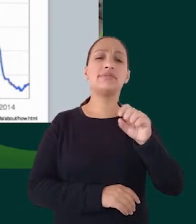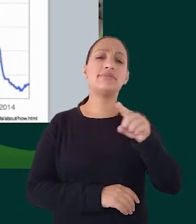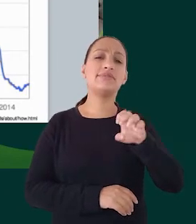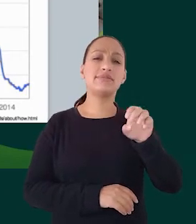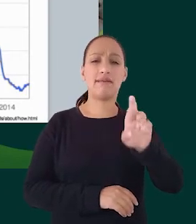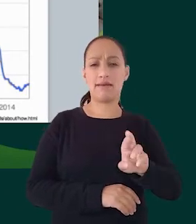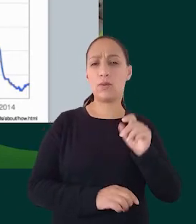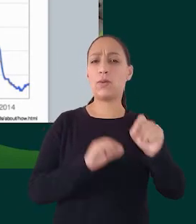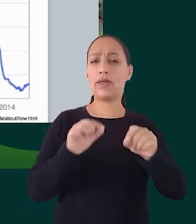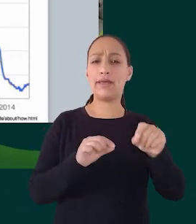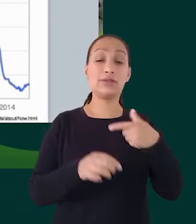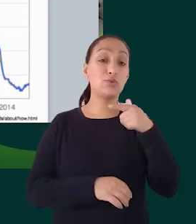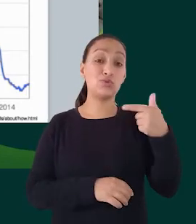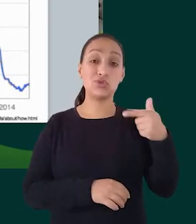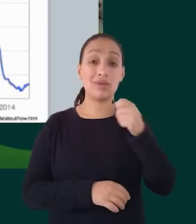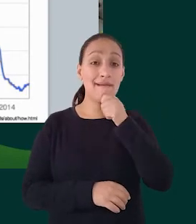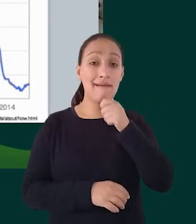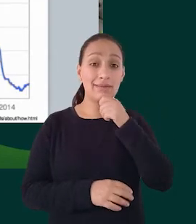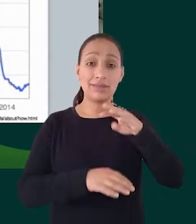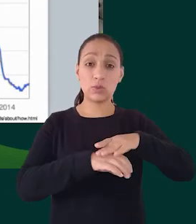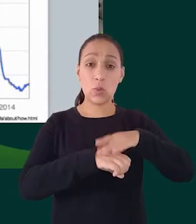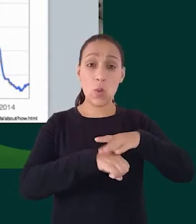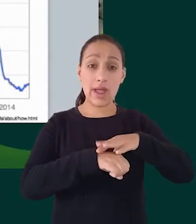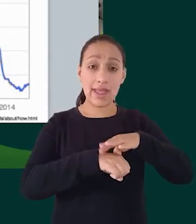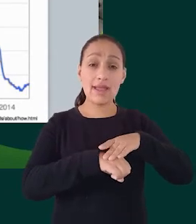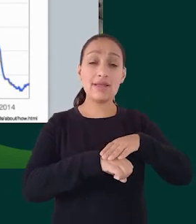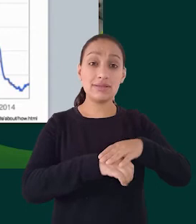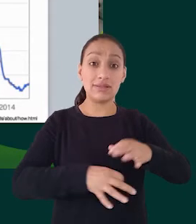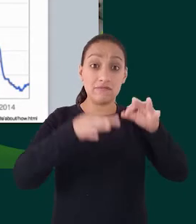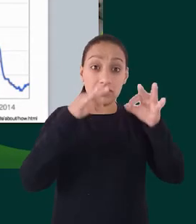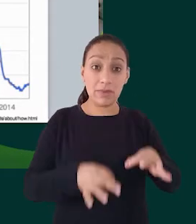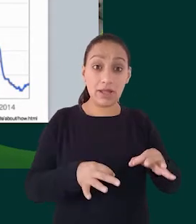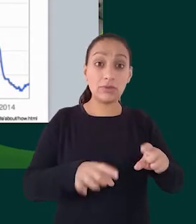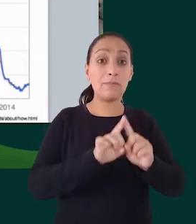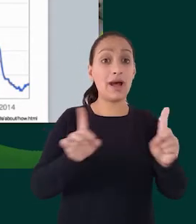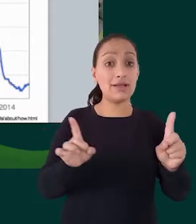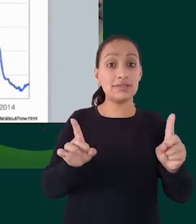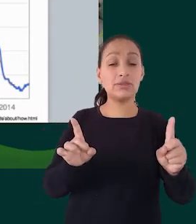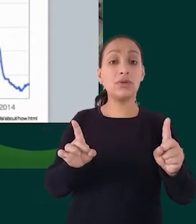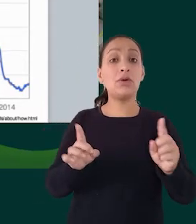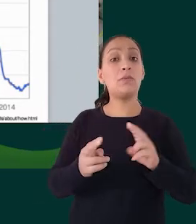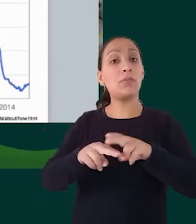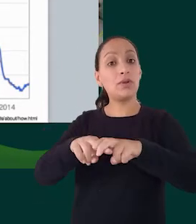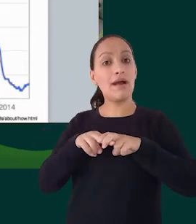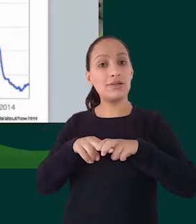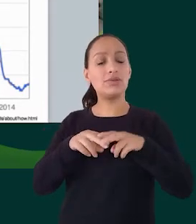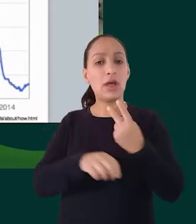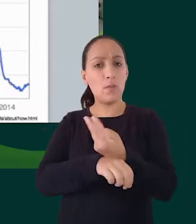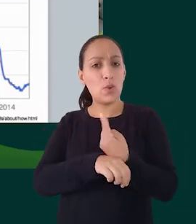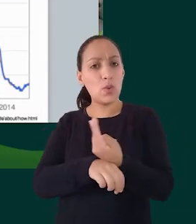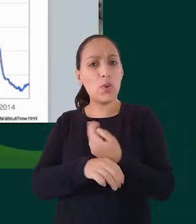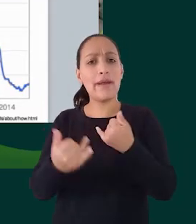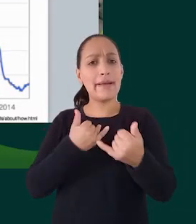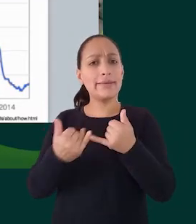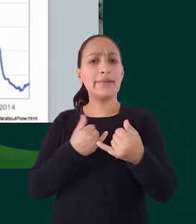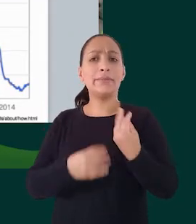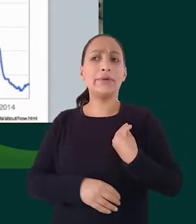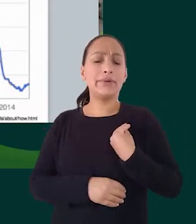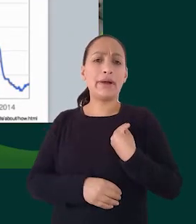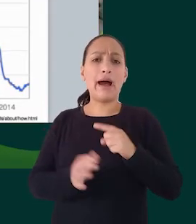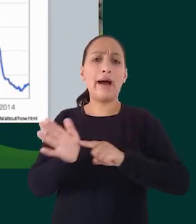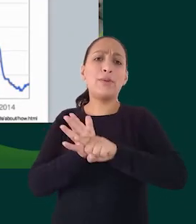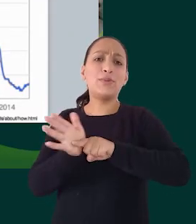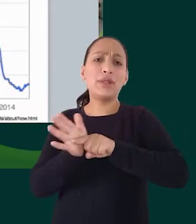partir das buscas que as pessoas faziam na procura do Google, né? Então, as pessoas procuravam por gripe, por sintomas